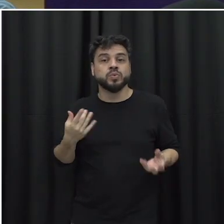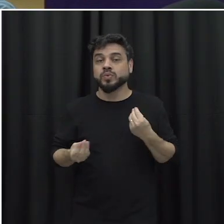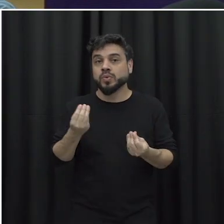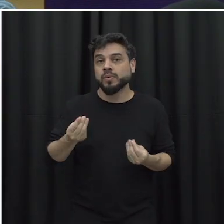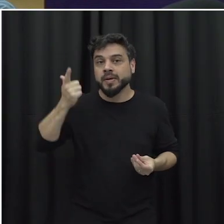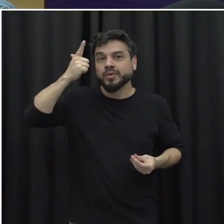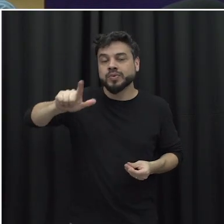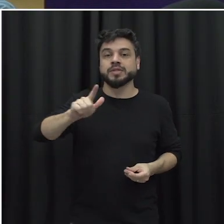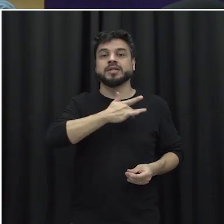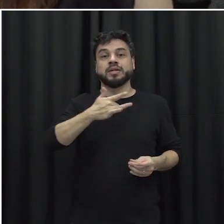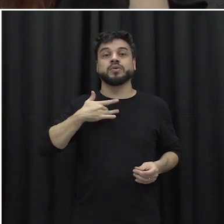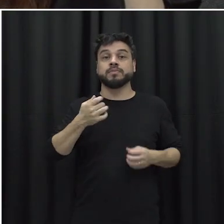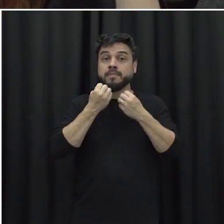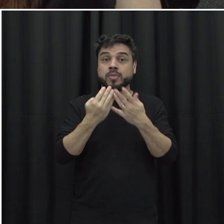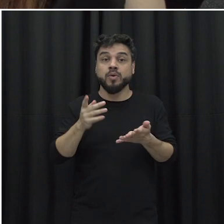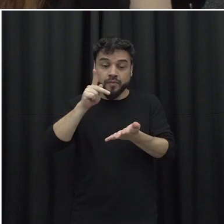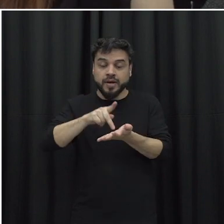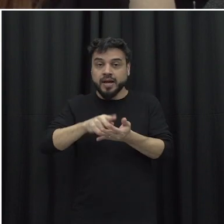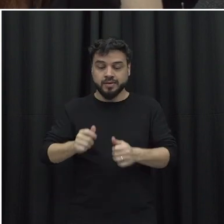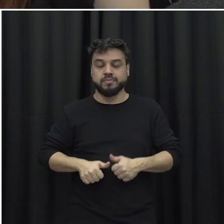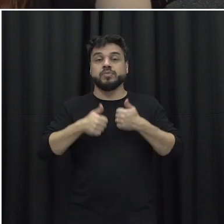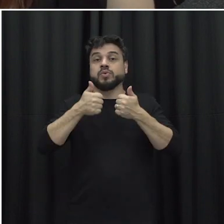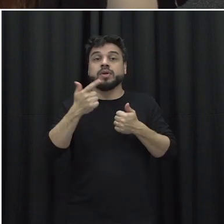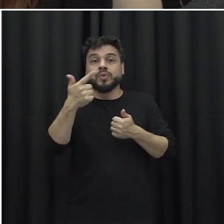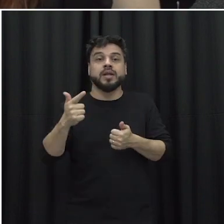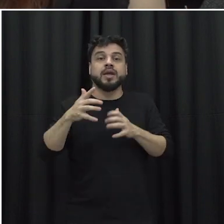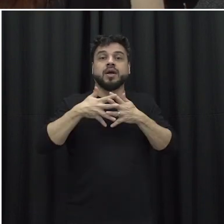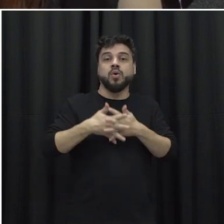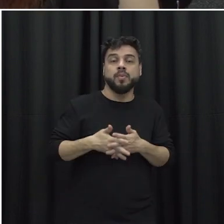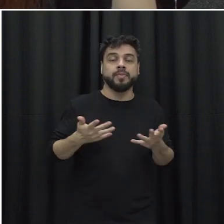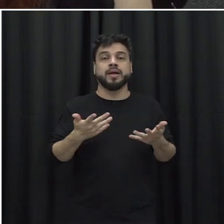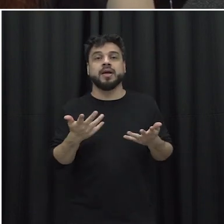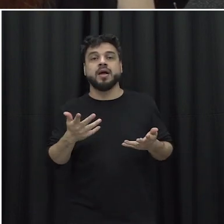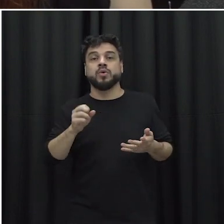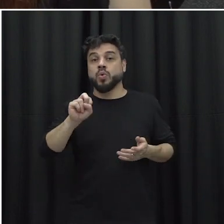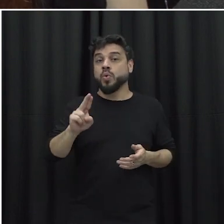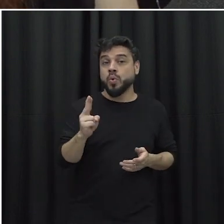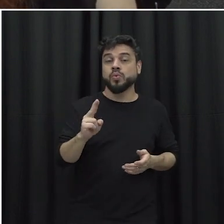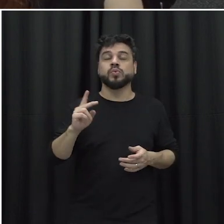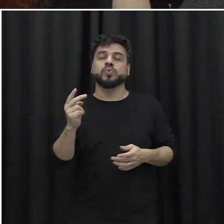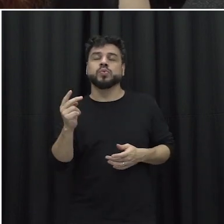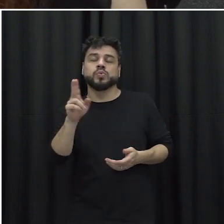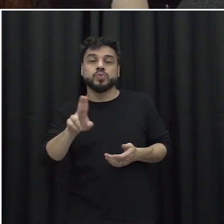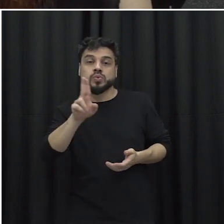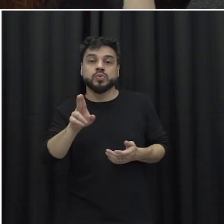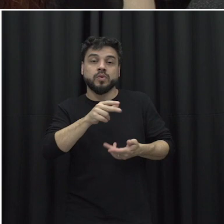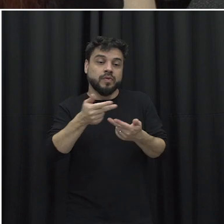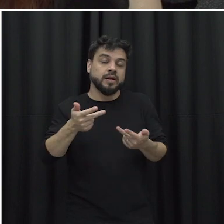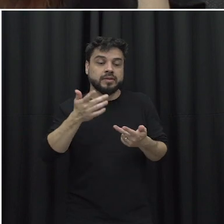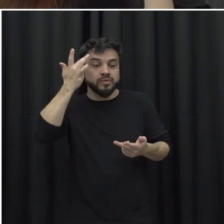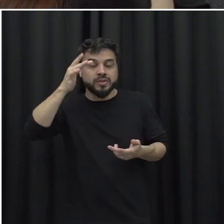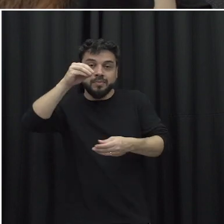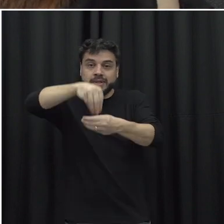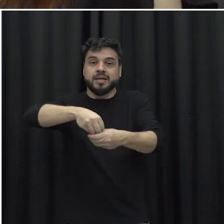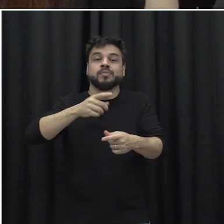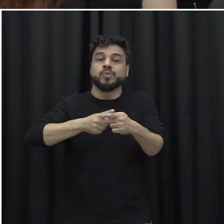tenha o benefício e não tenha complicações pelo uso, às vezes, de uma substância que ele nem sabe o que tem ali dentro, né? Por falta de um controle de